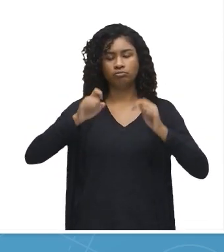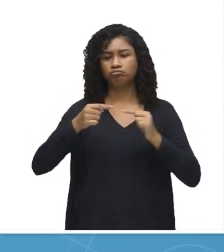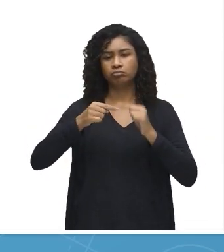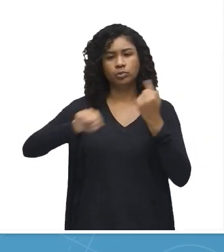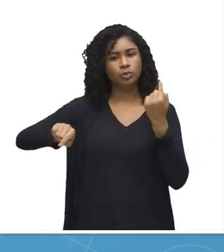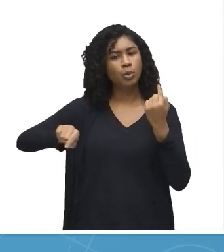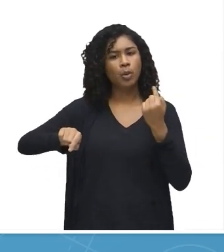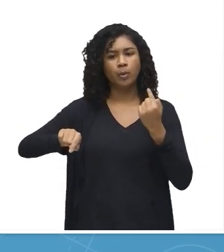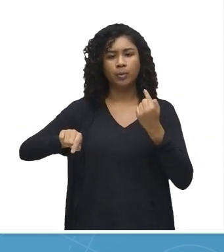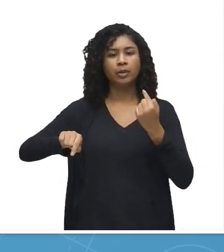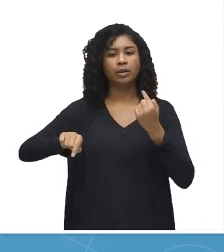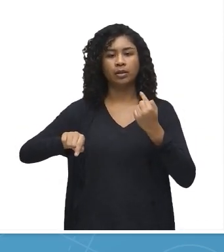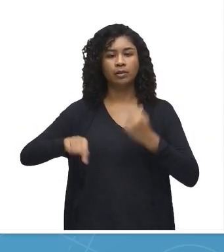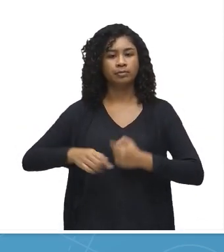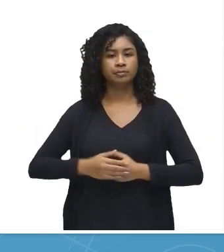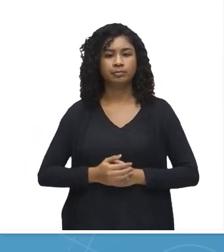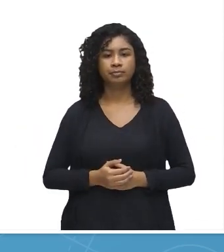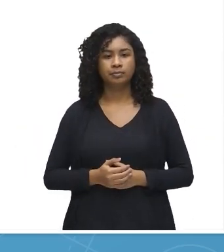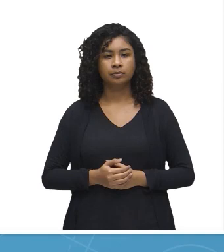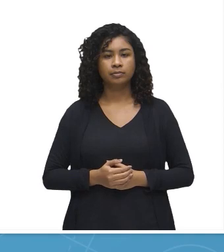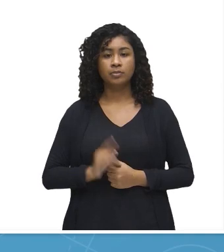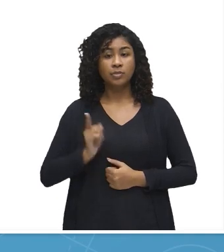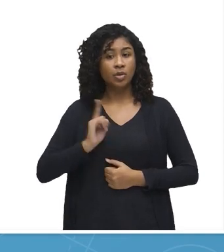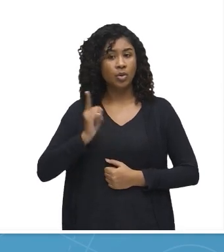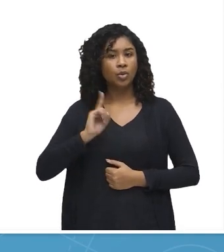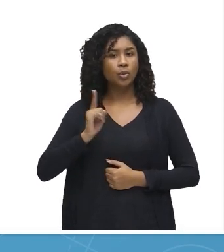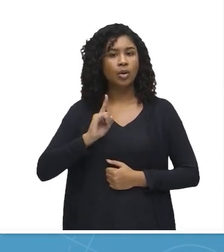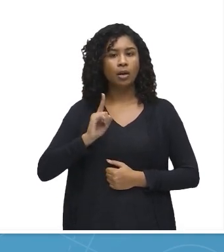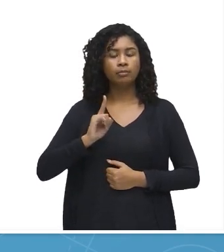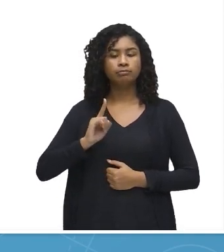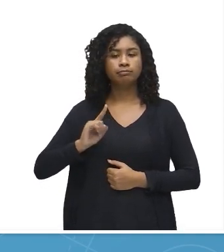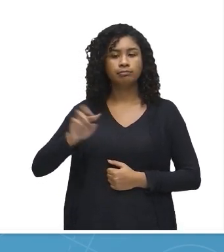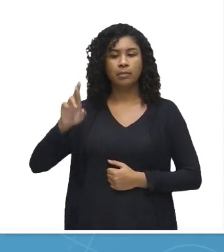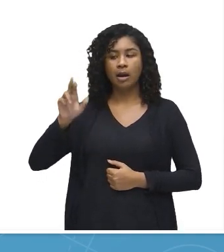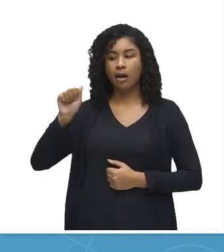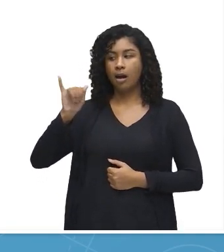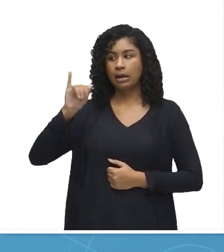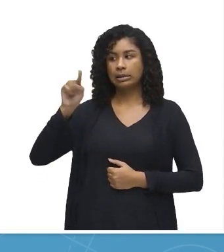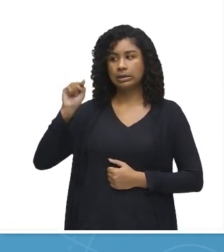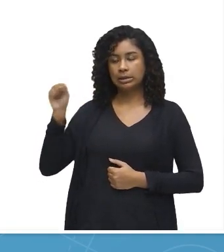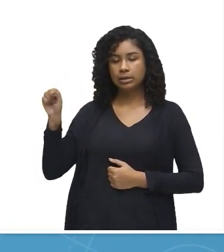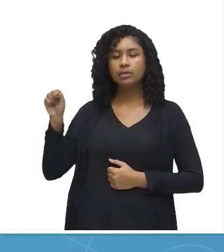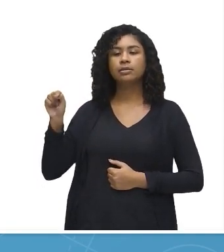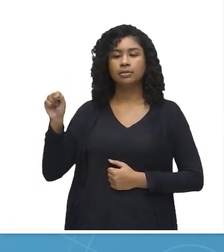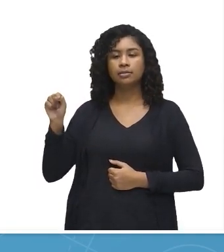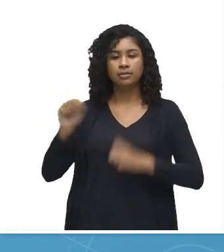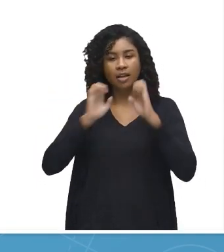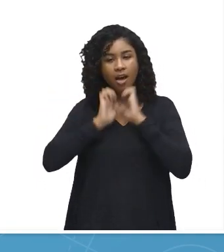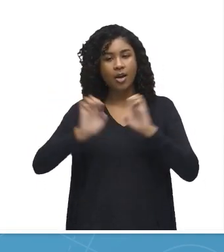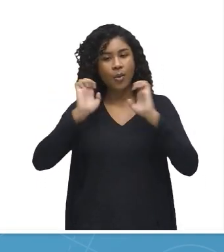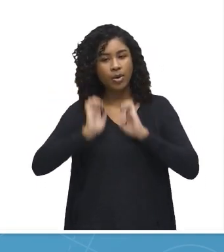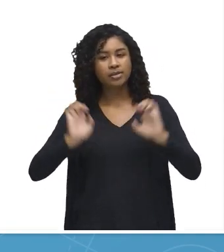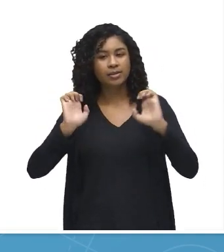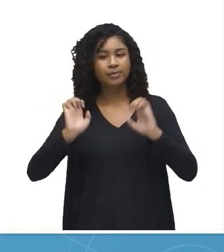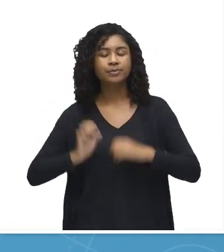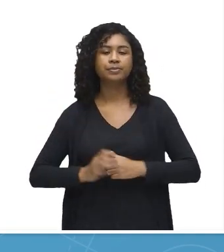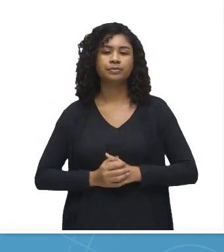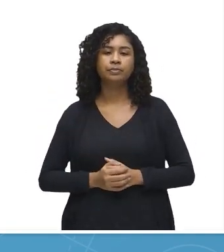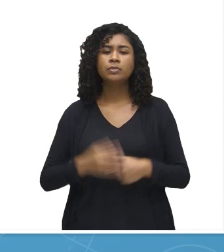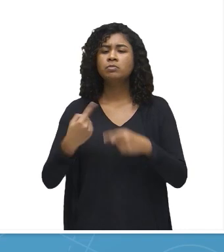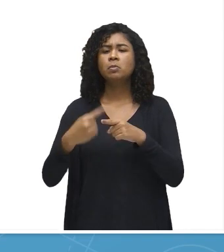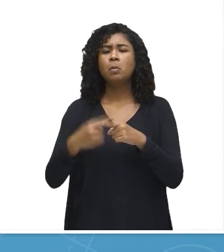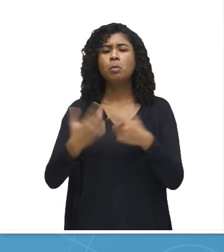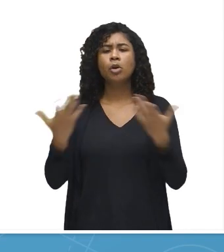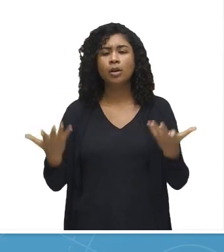não serve, o 3 ele não é raiz dessa equação do segundo grau, ok? Por quê? Porque aqui no